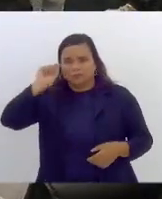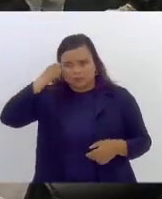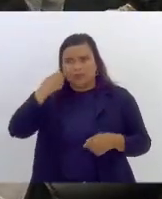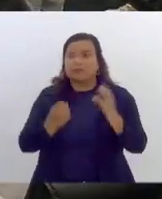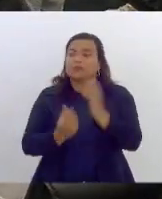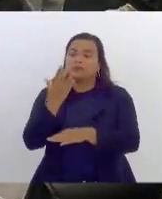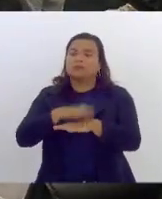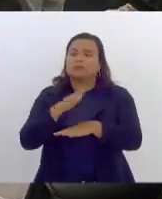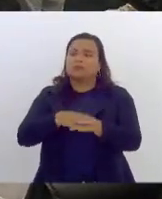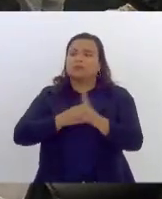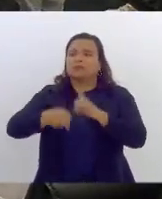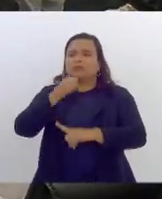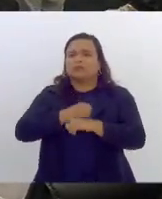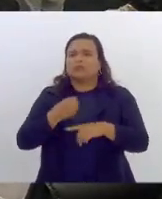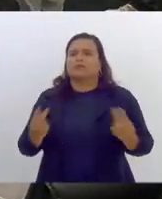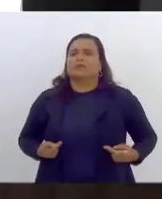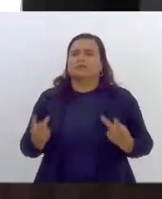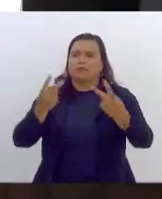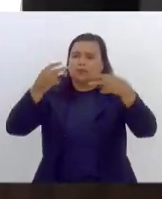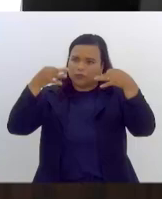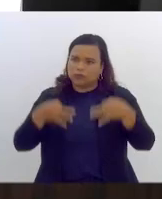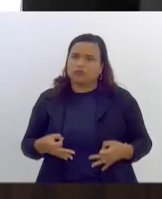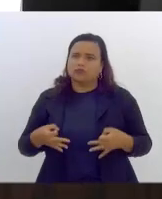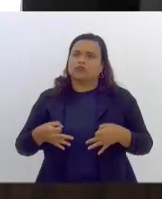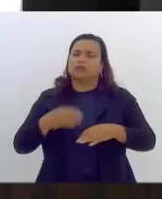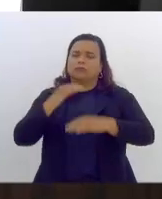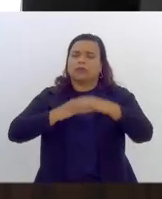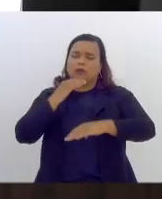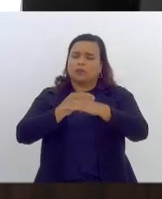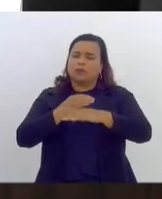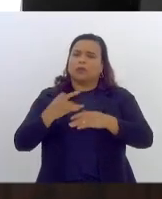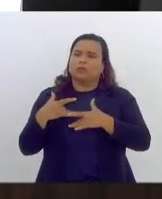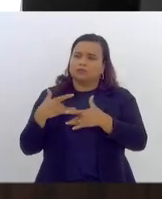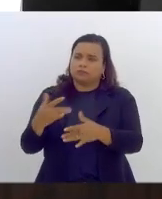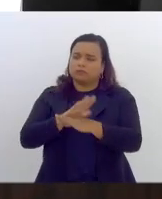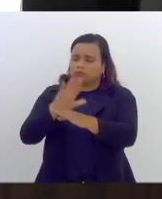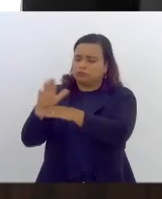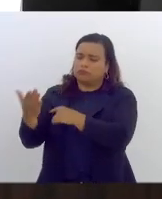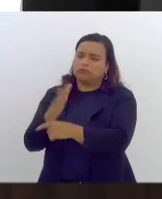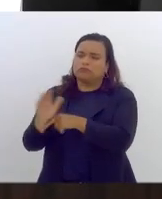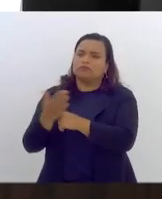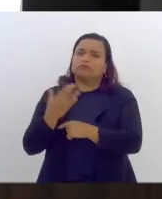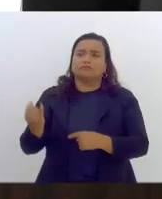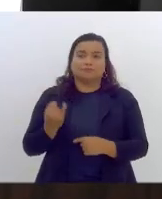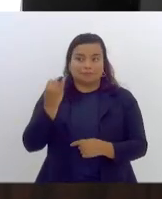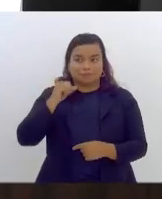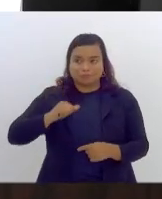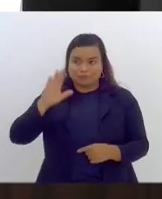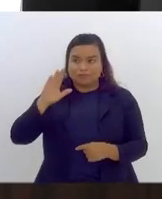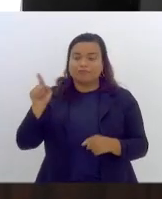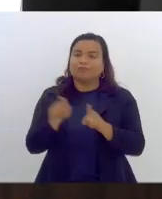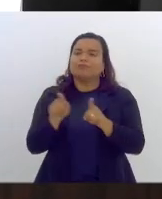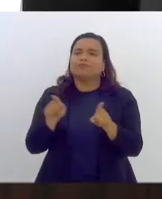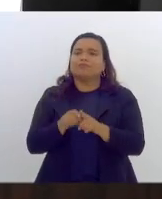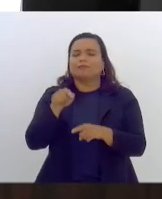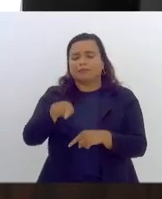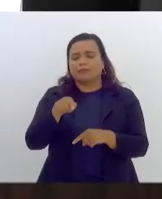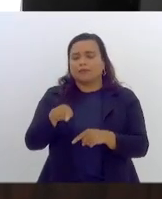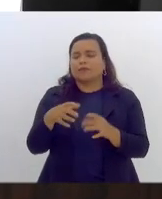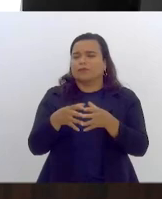construção de uma sociedade onde os valores de justiça, equidade, solidariedade sejam fundamentais. Nesse percurso,